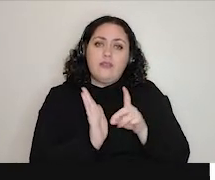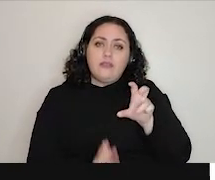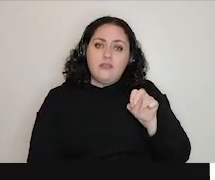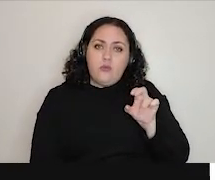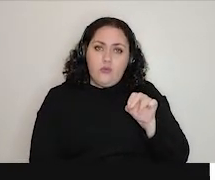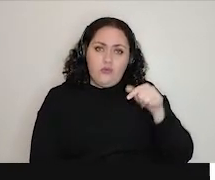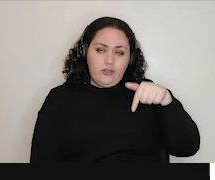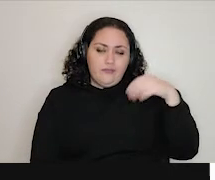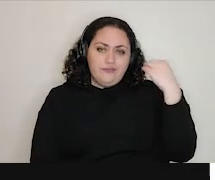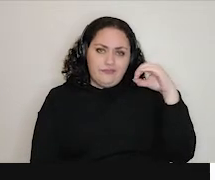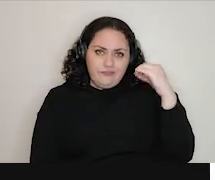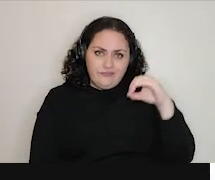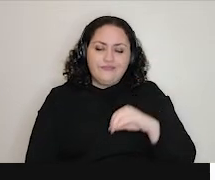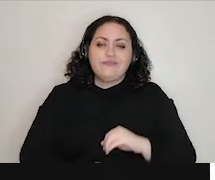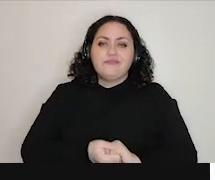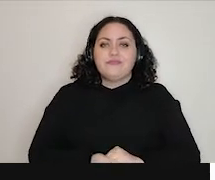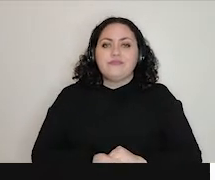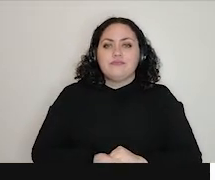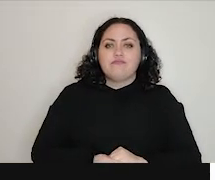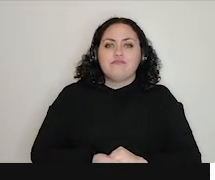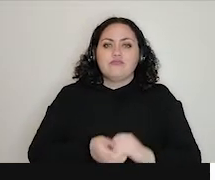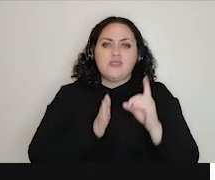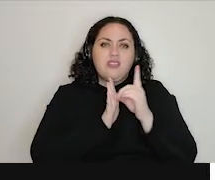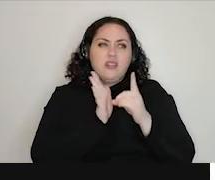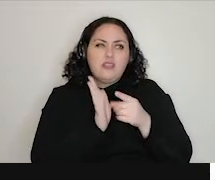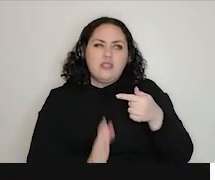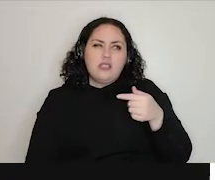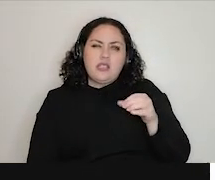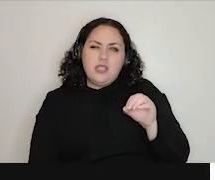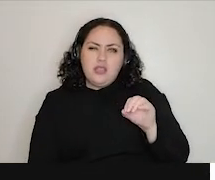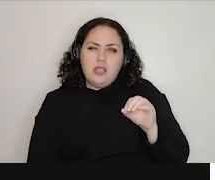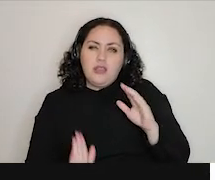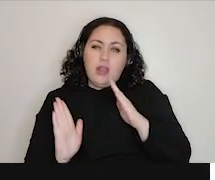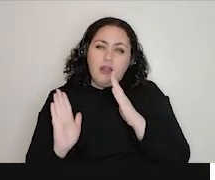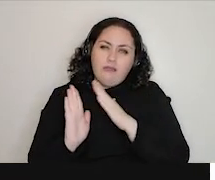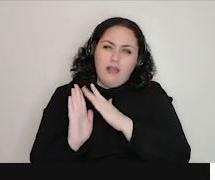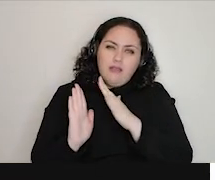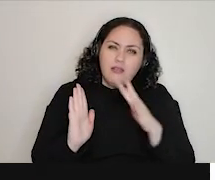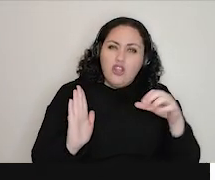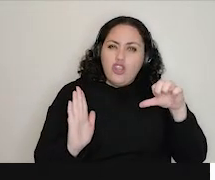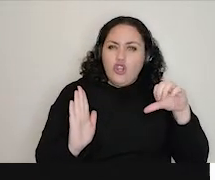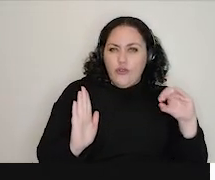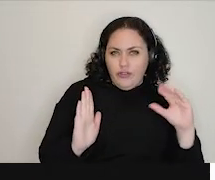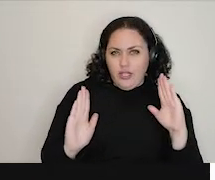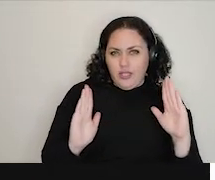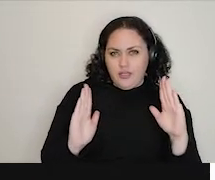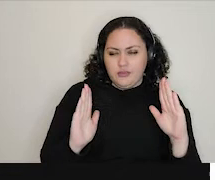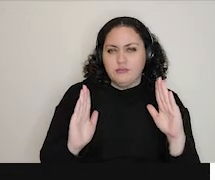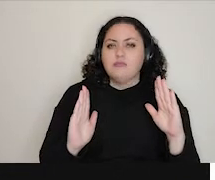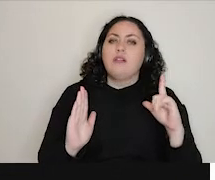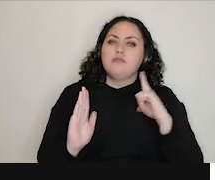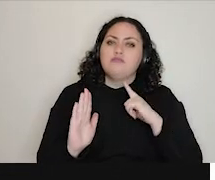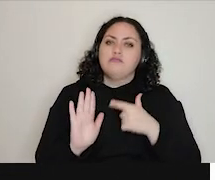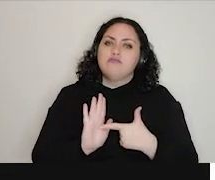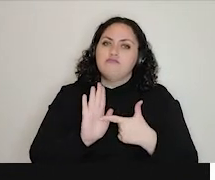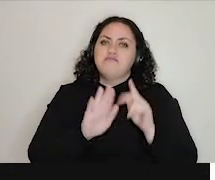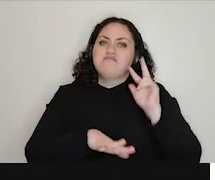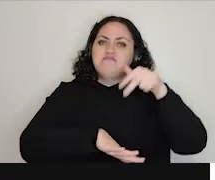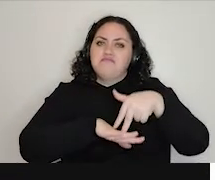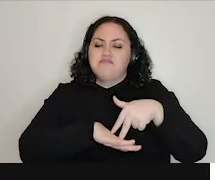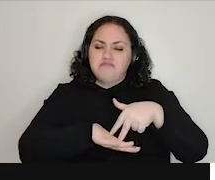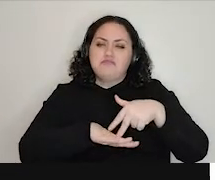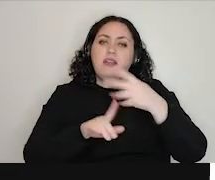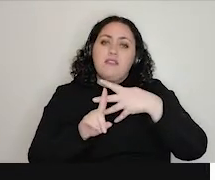viveu, ela nasceu na década de 50, aqui em Porto Alegre. Na década de 70 e 90,